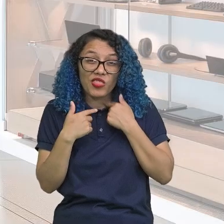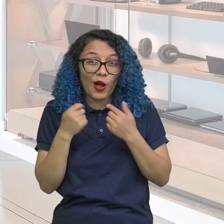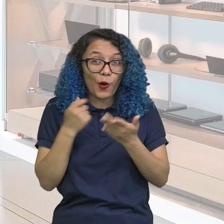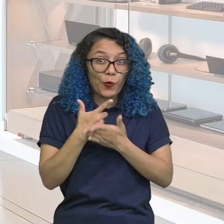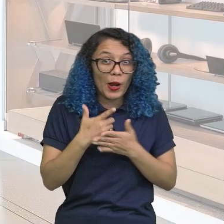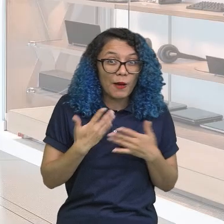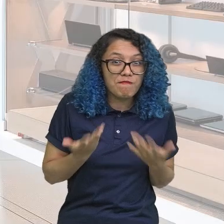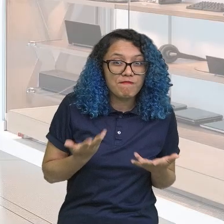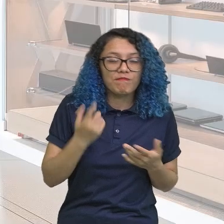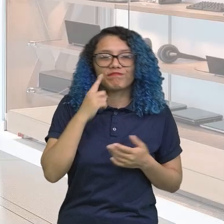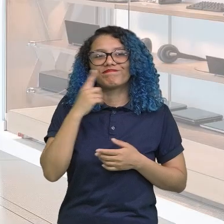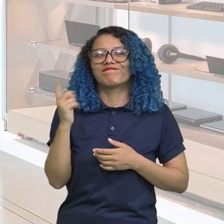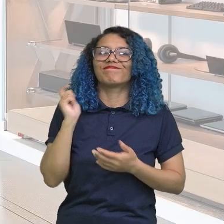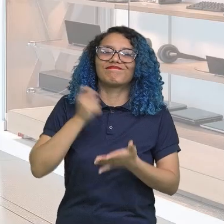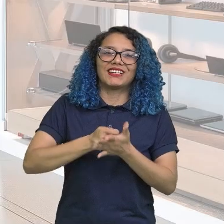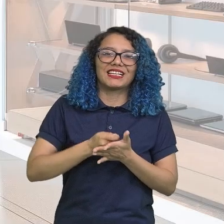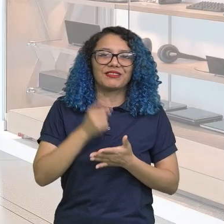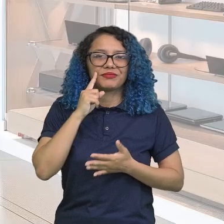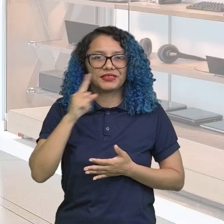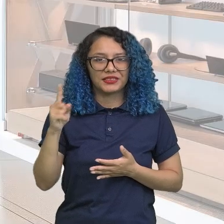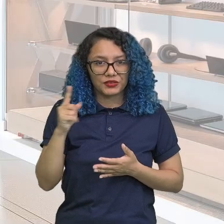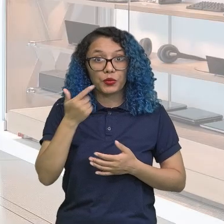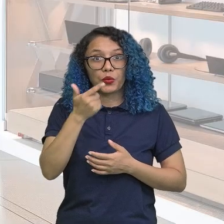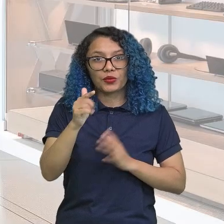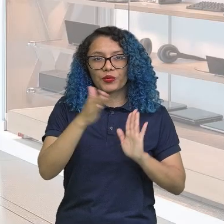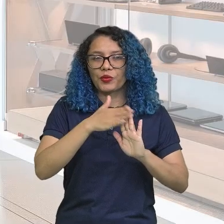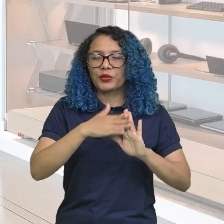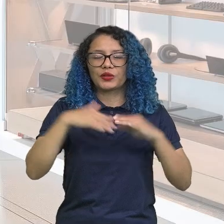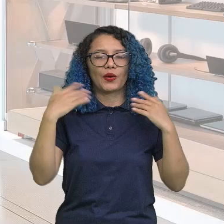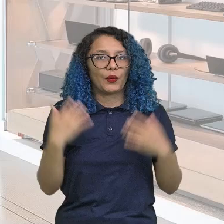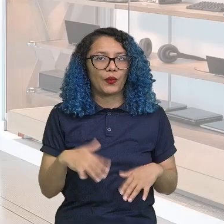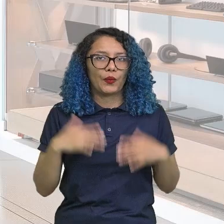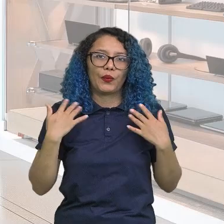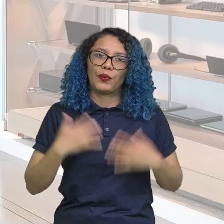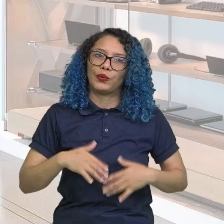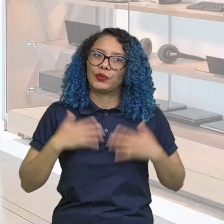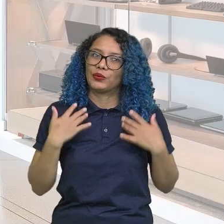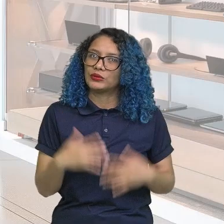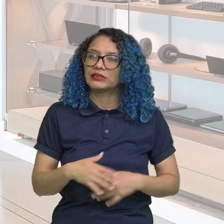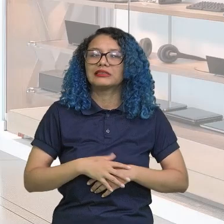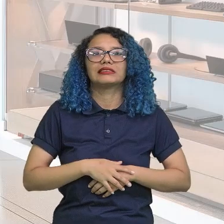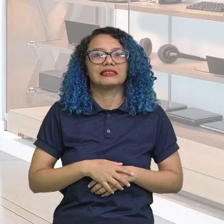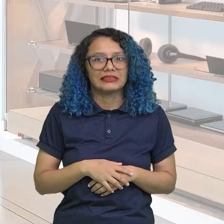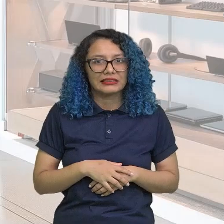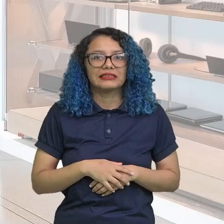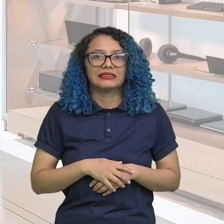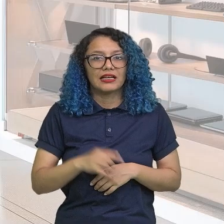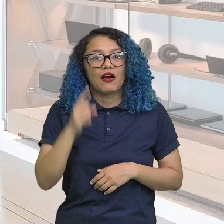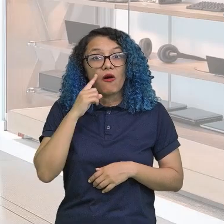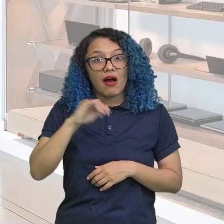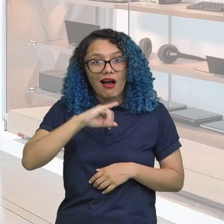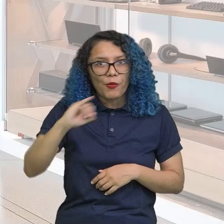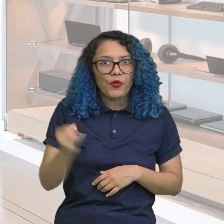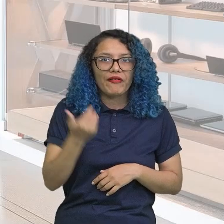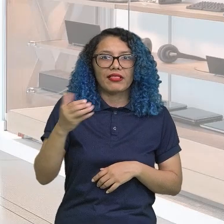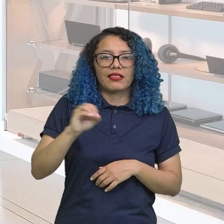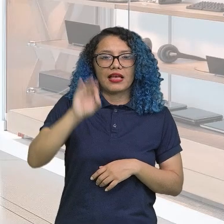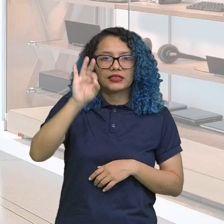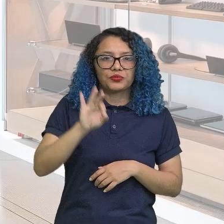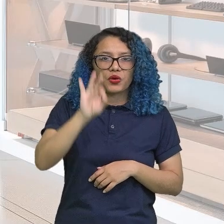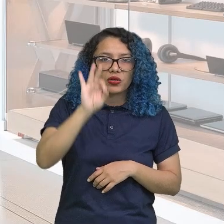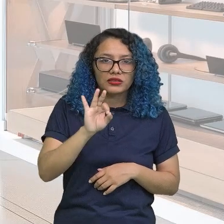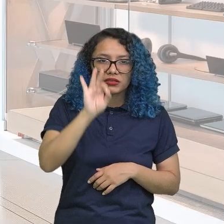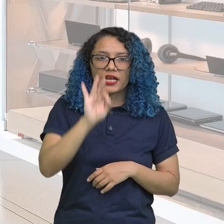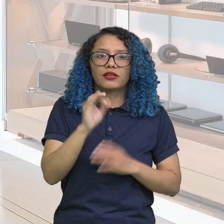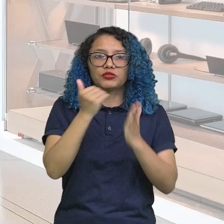então. Pagamento, olha aí, mais uma proposta irresistível. Aproveite aí 10% de desconto no